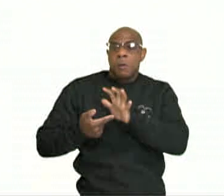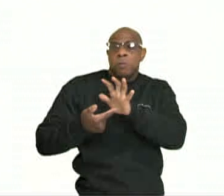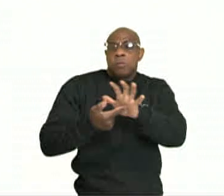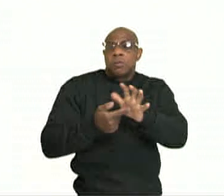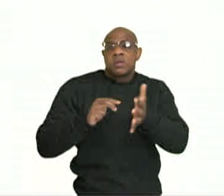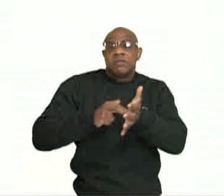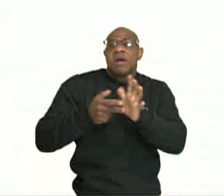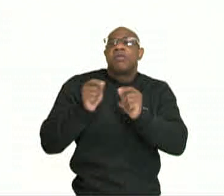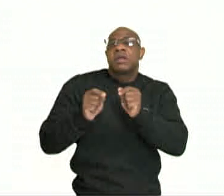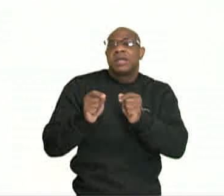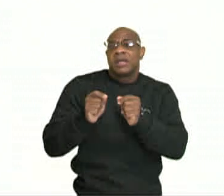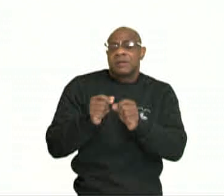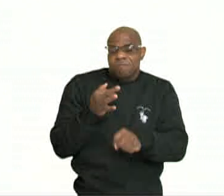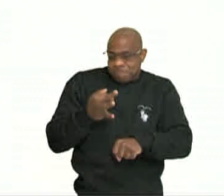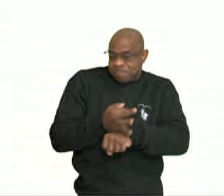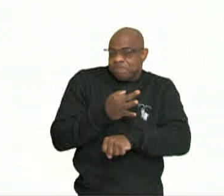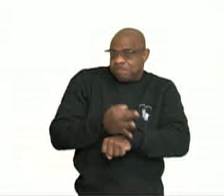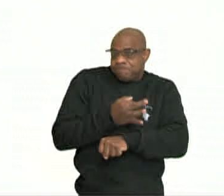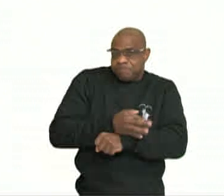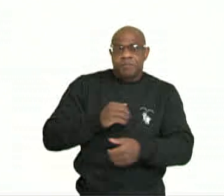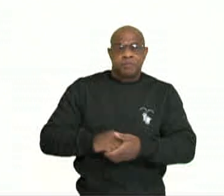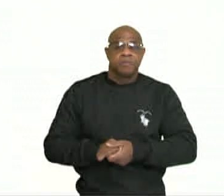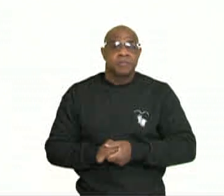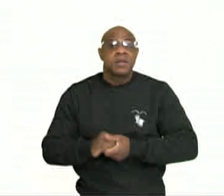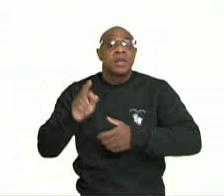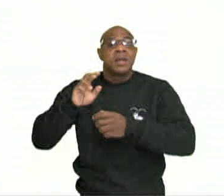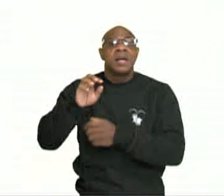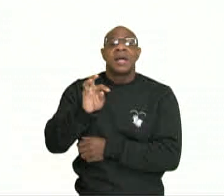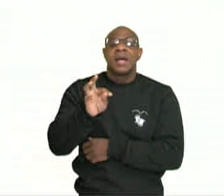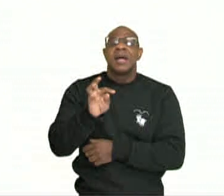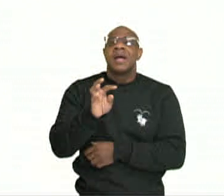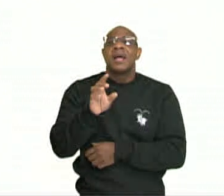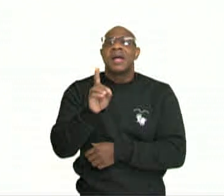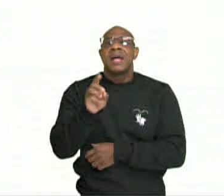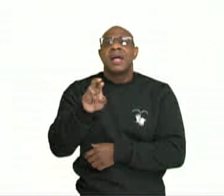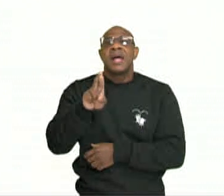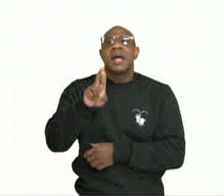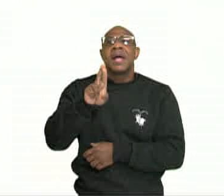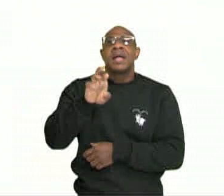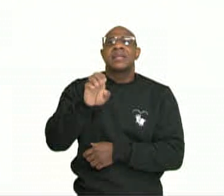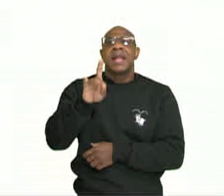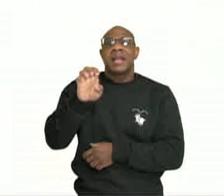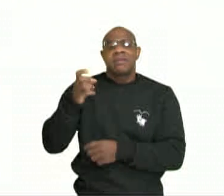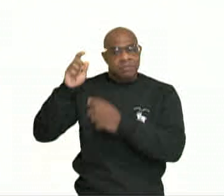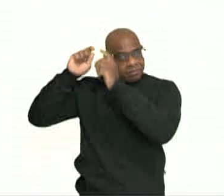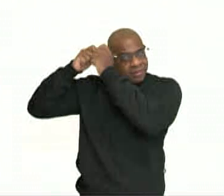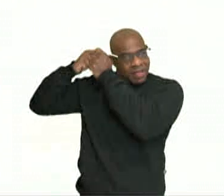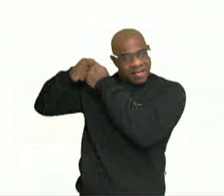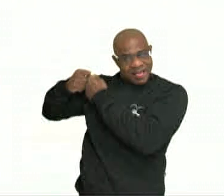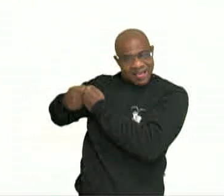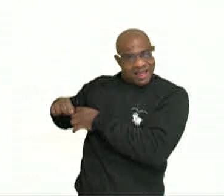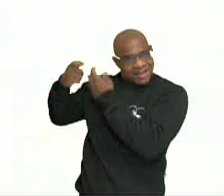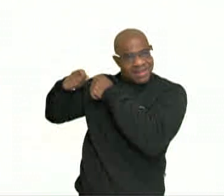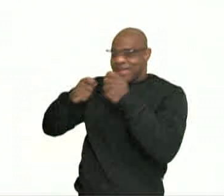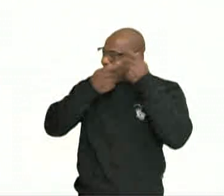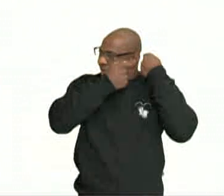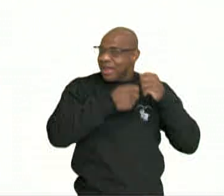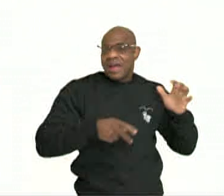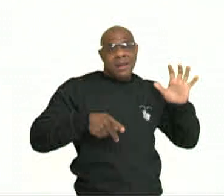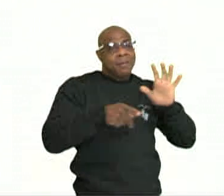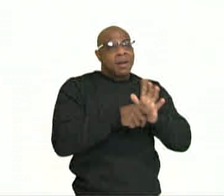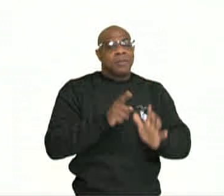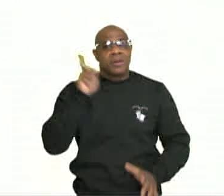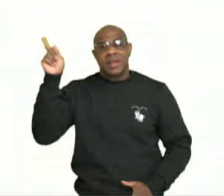do dread, ele é característico em indianos, africanos e outras culturas não ocidentais. E